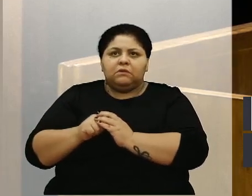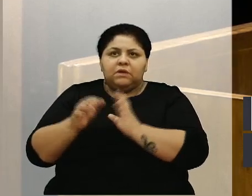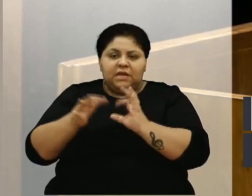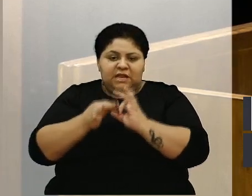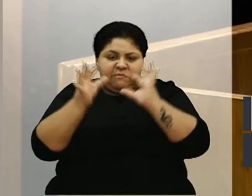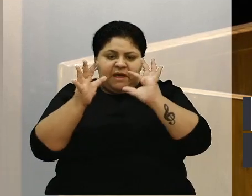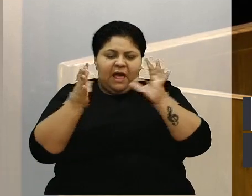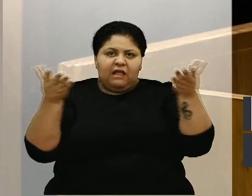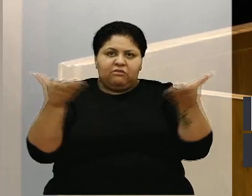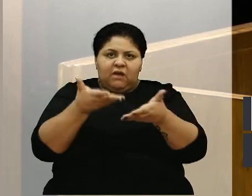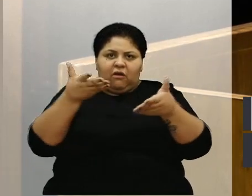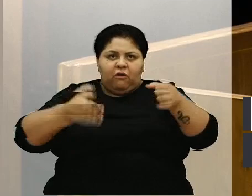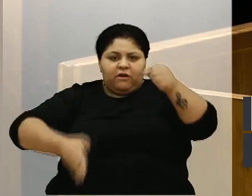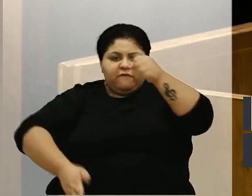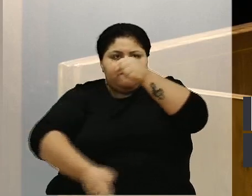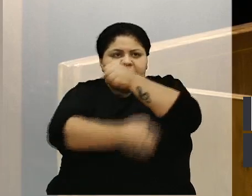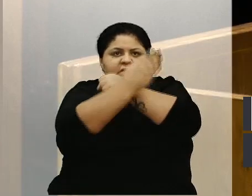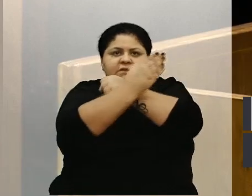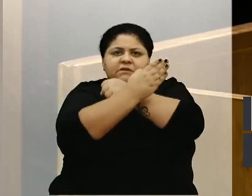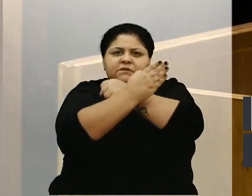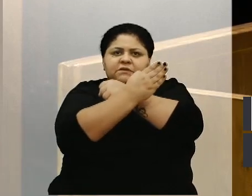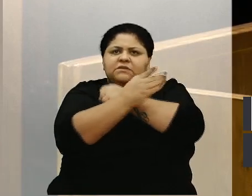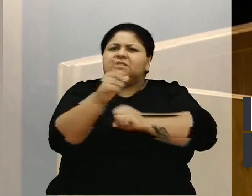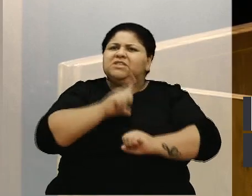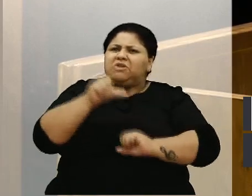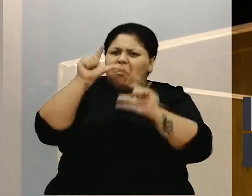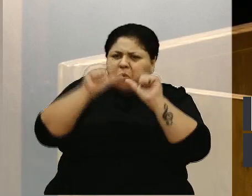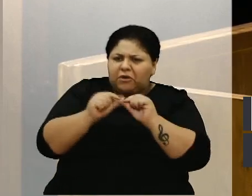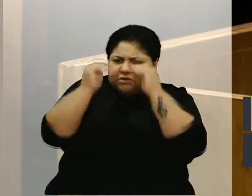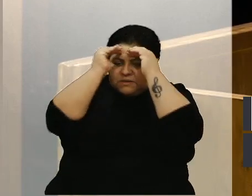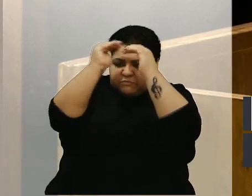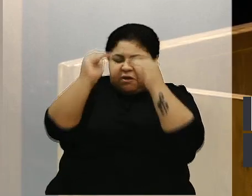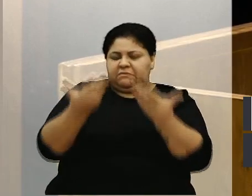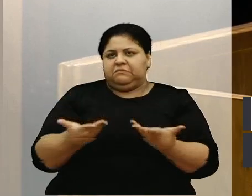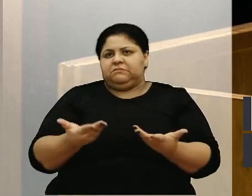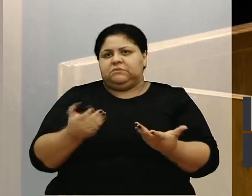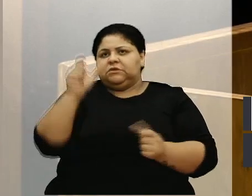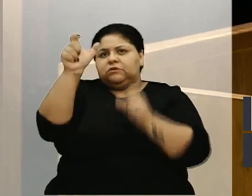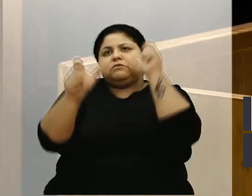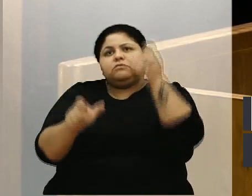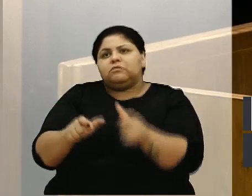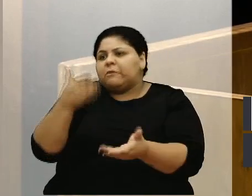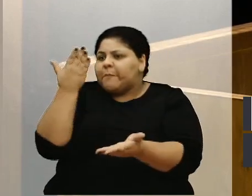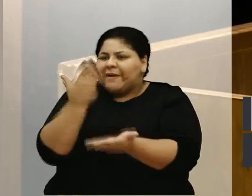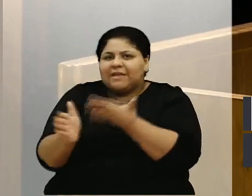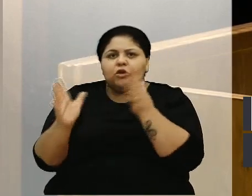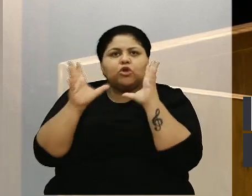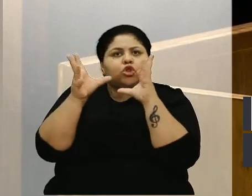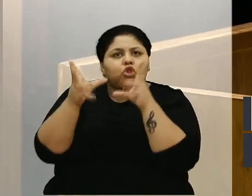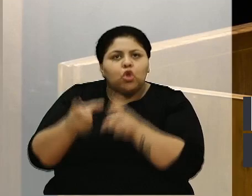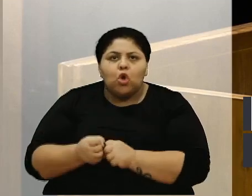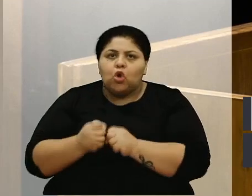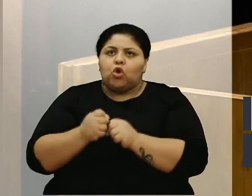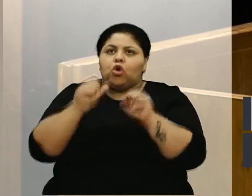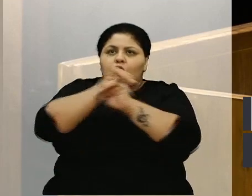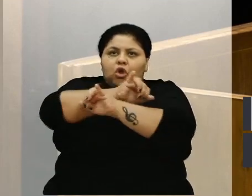viajando. Acho que deveria ter um pouquinho de respeito pelas pessoas que perderam tudo e vinham